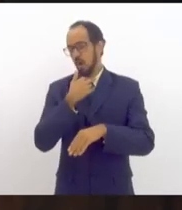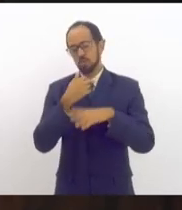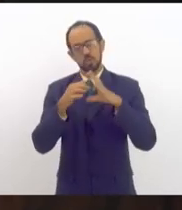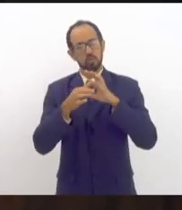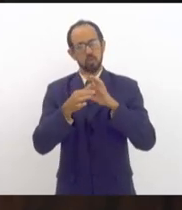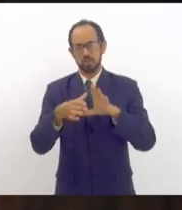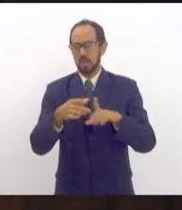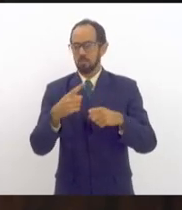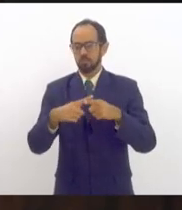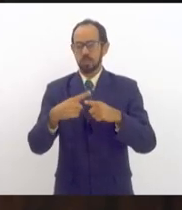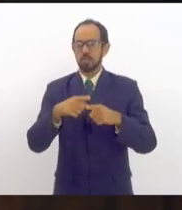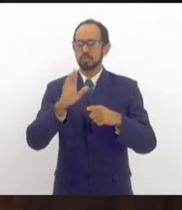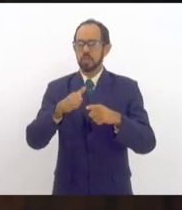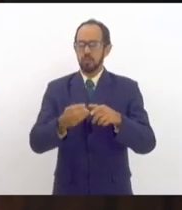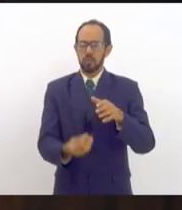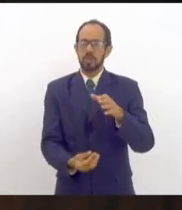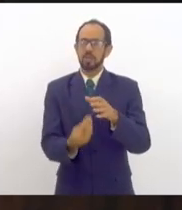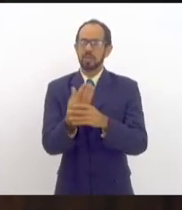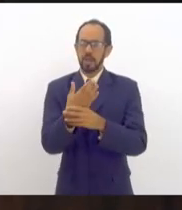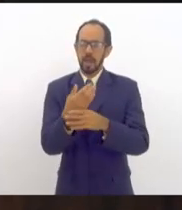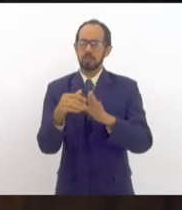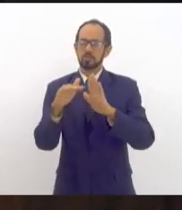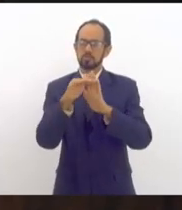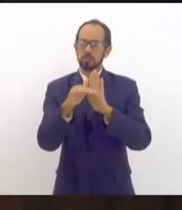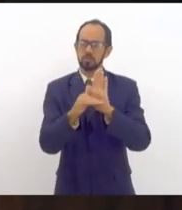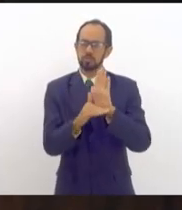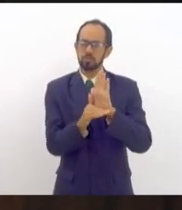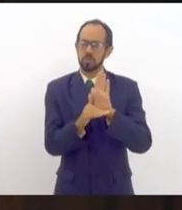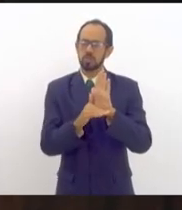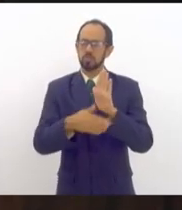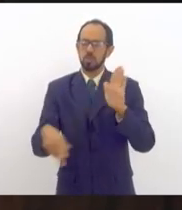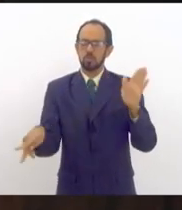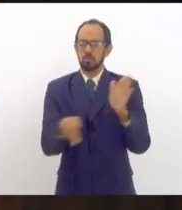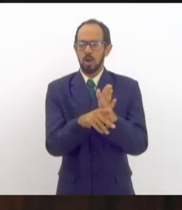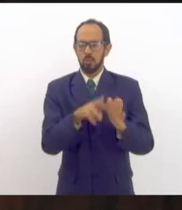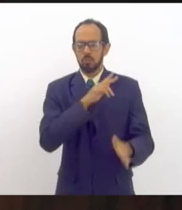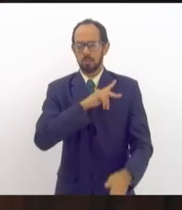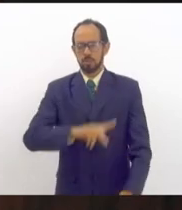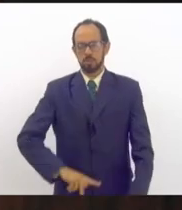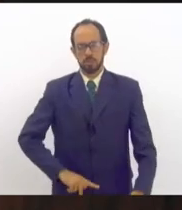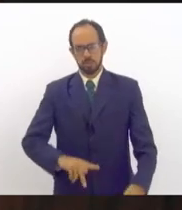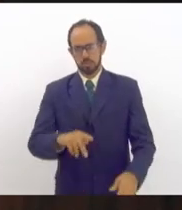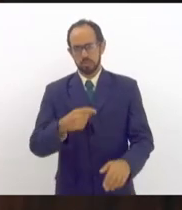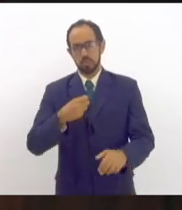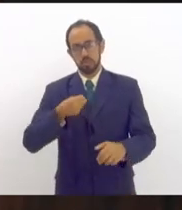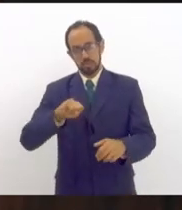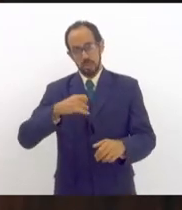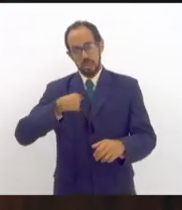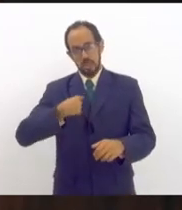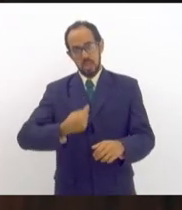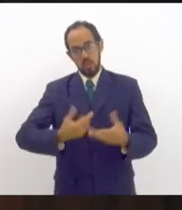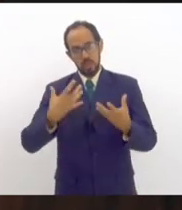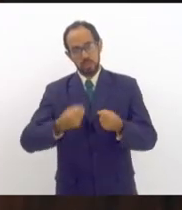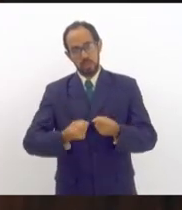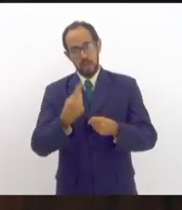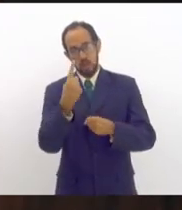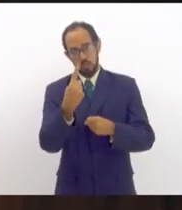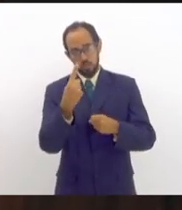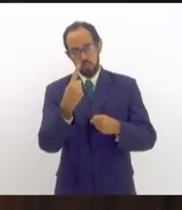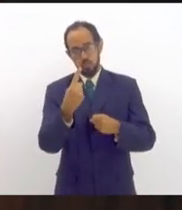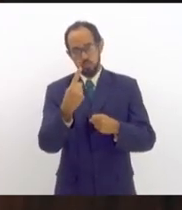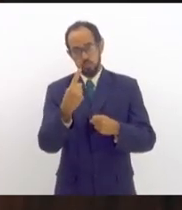foi determinado esse procedimento pelo pelo presidente E se eu abrir exceção para um deputado